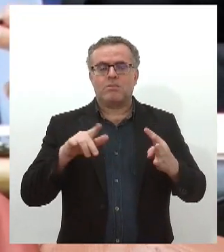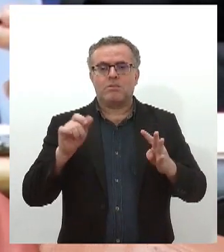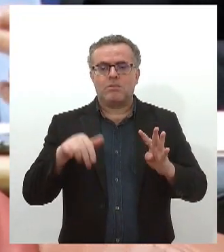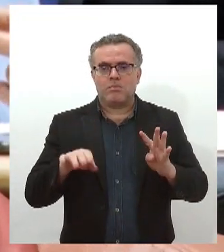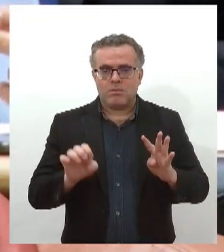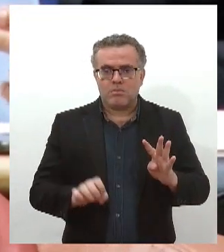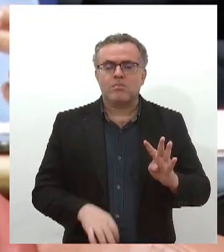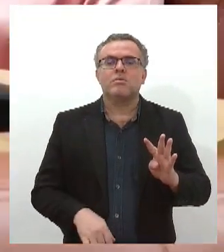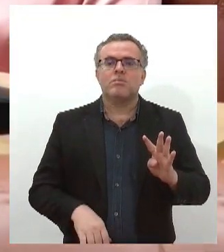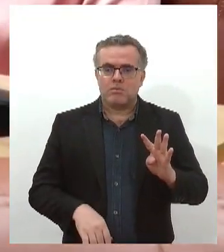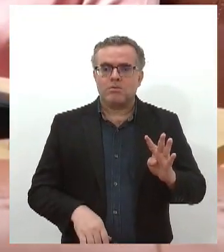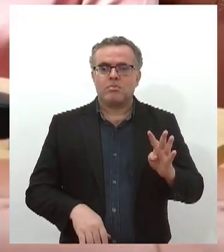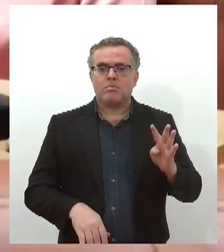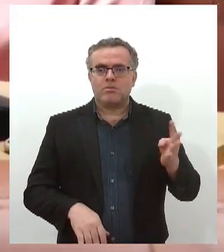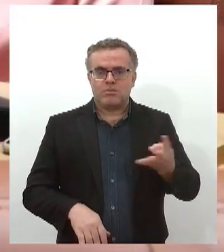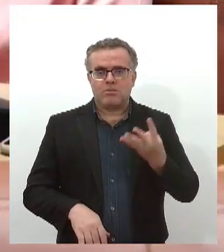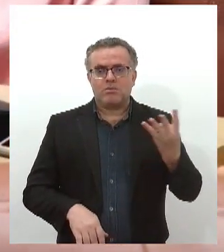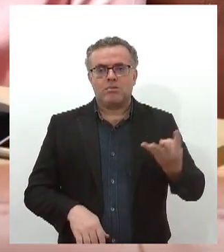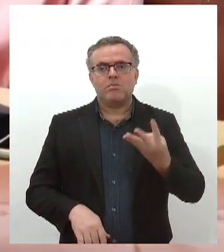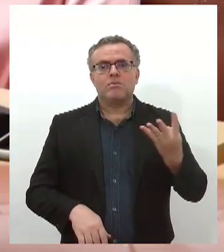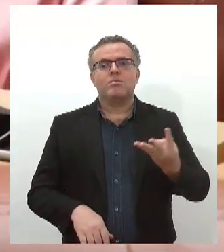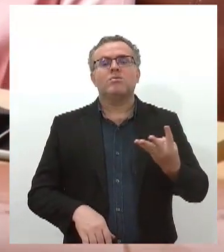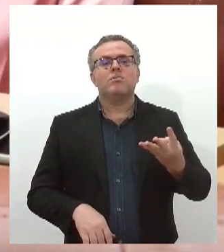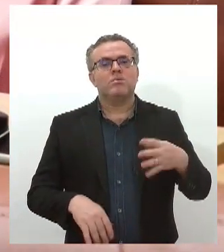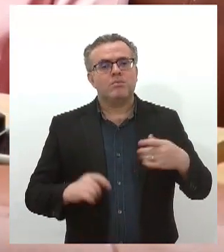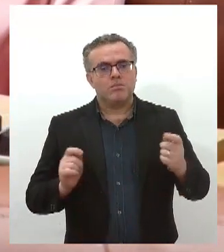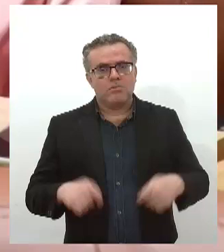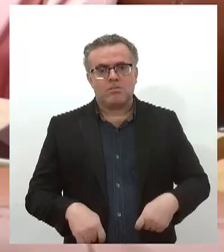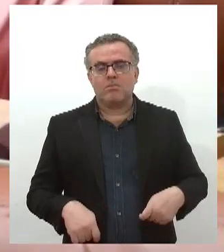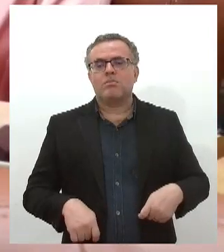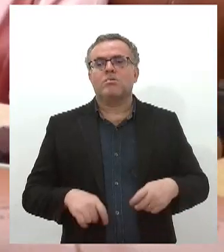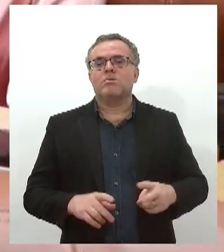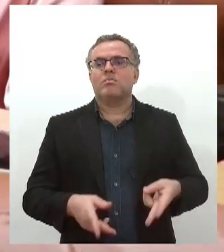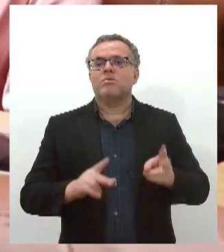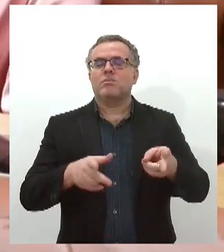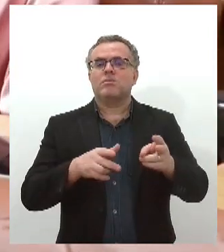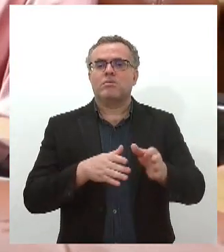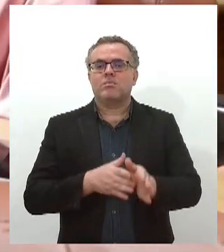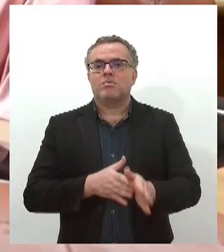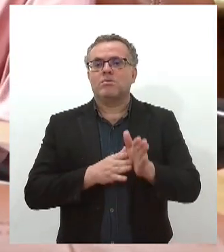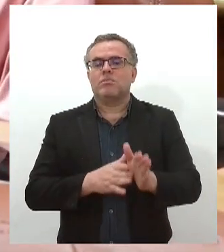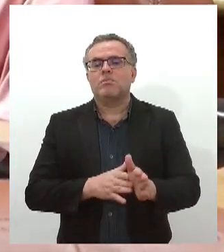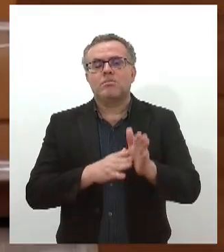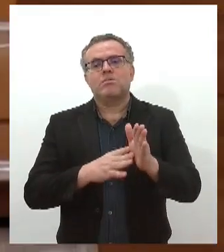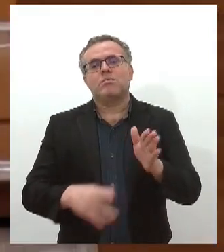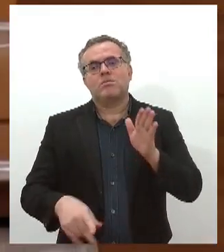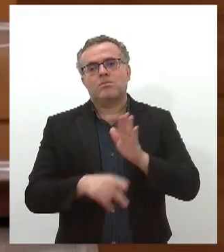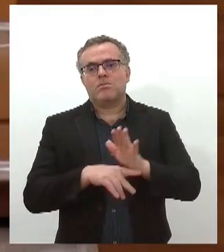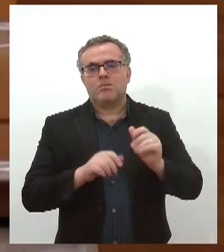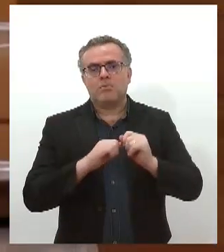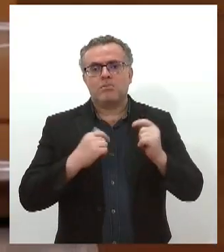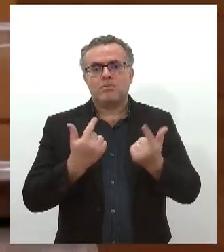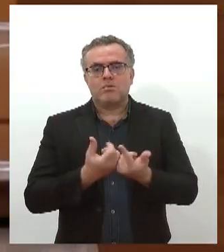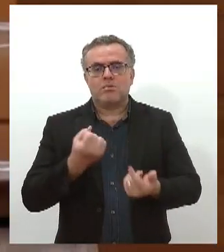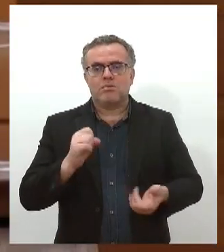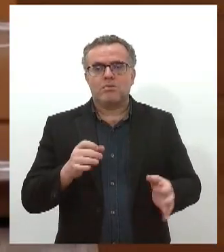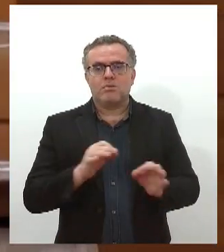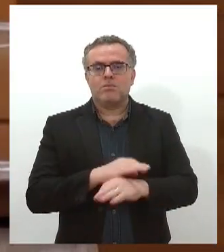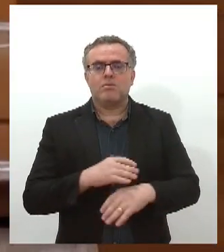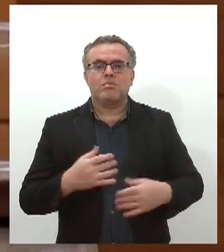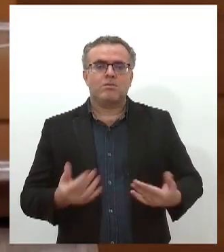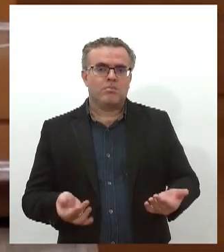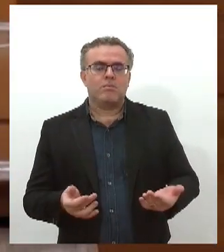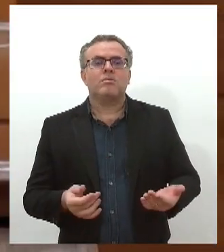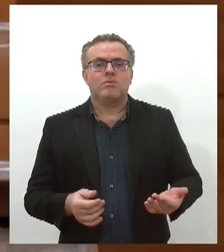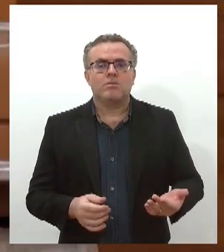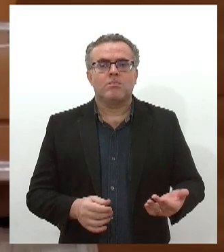do Republicanos, seguem fazendo história na Assembleia Legislativa de Sergipe e servindo de